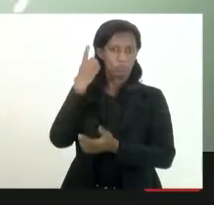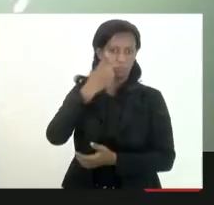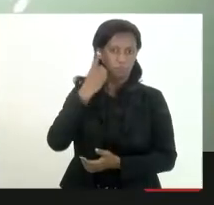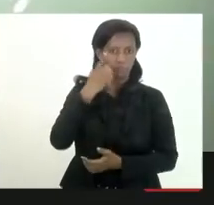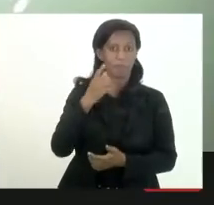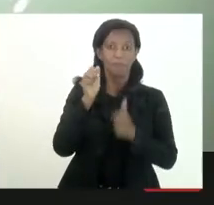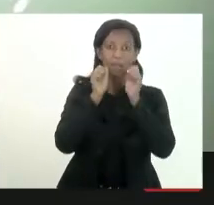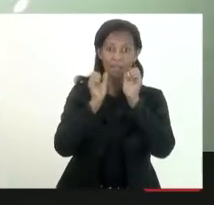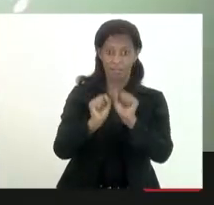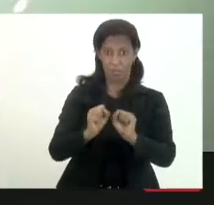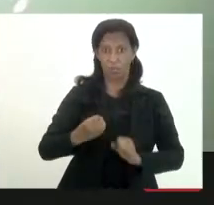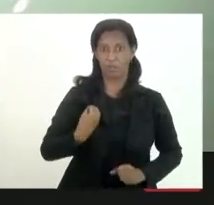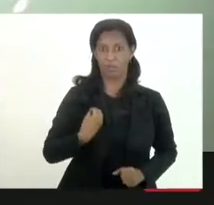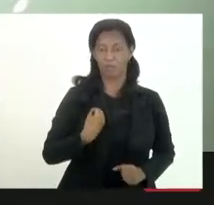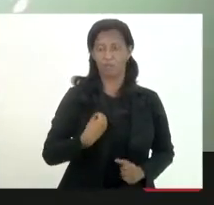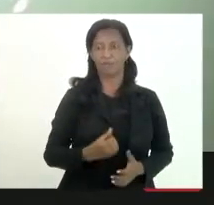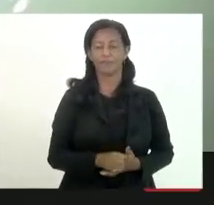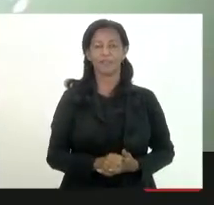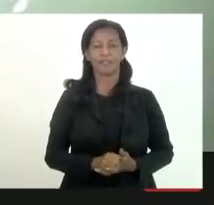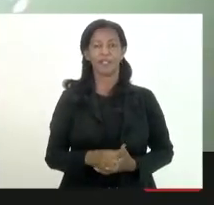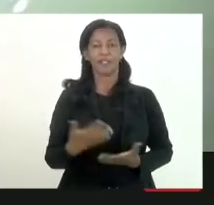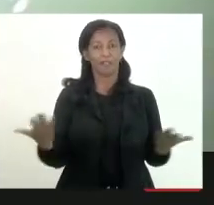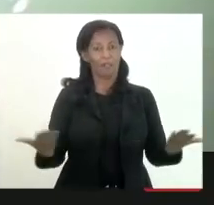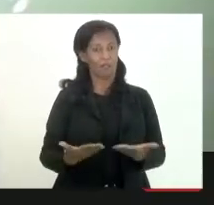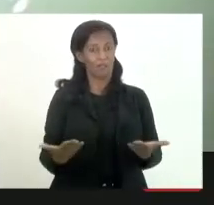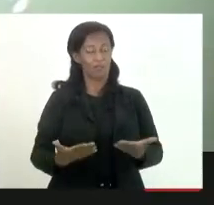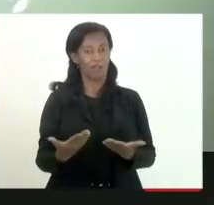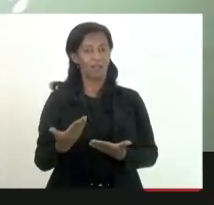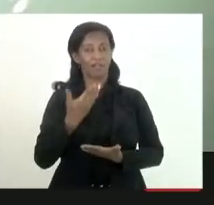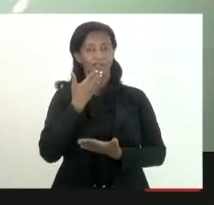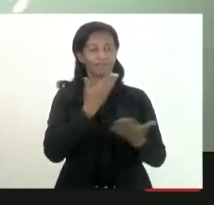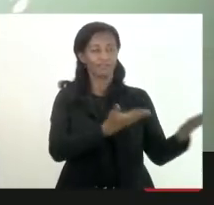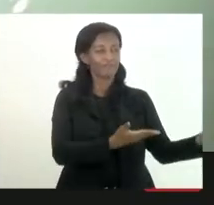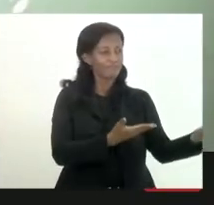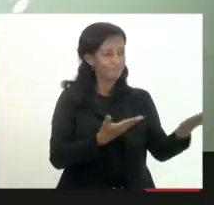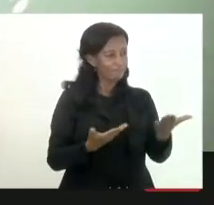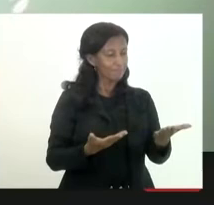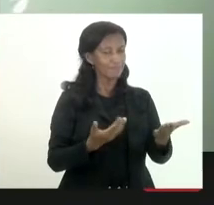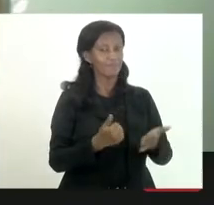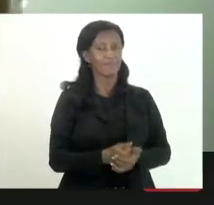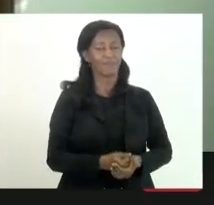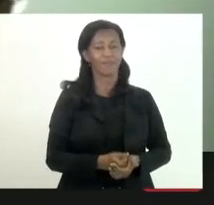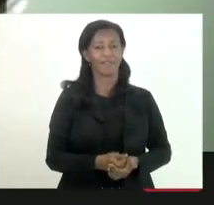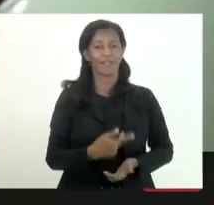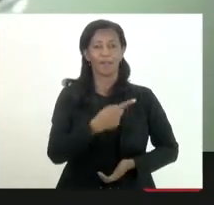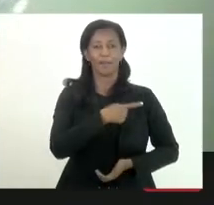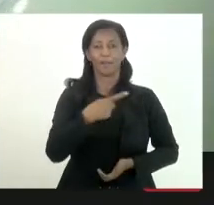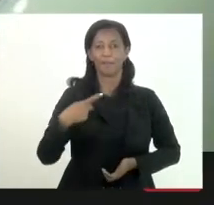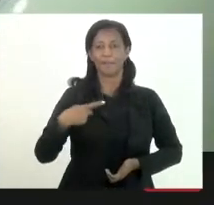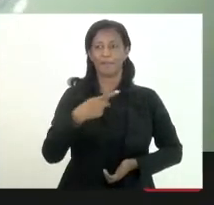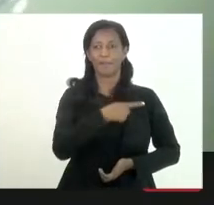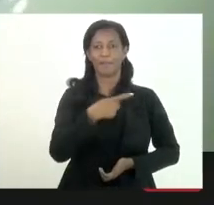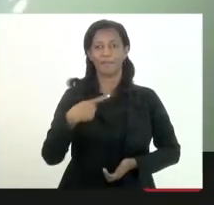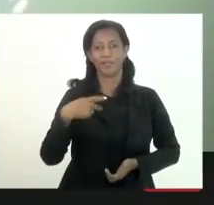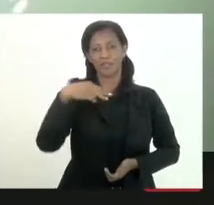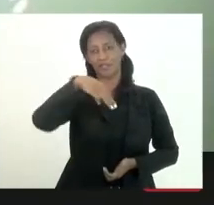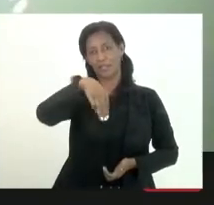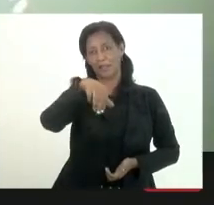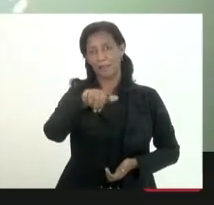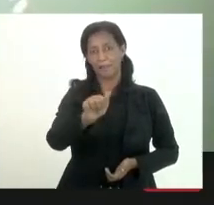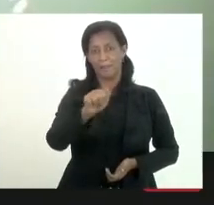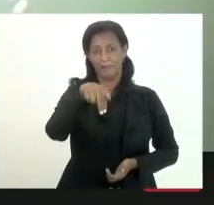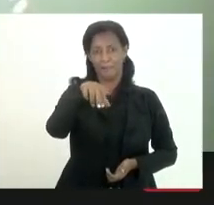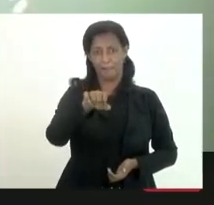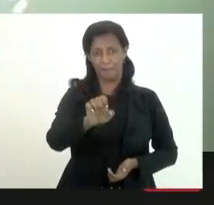a sua assessoria está presente. Então, queria, nesse momento, passar a palavra ao pastor Manuel Antônio